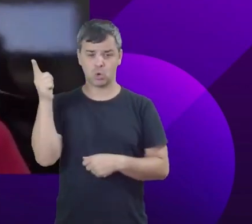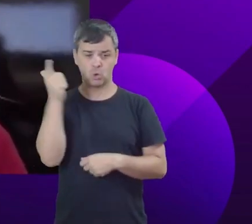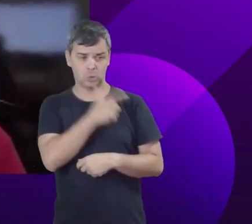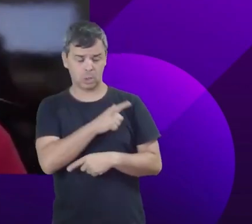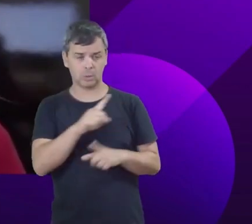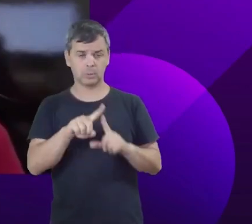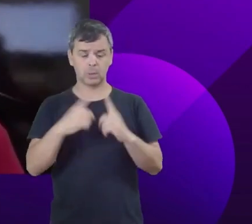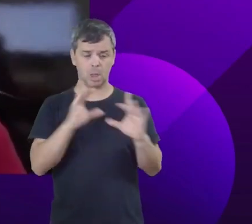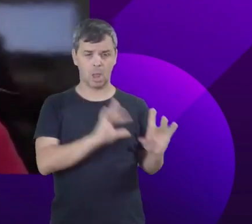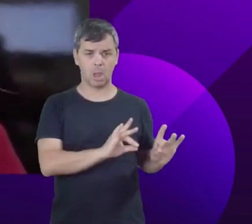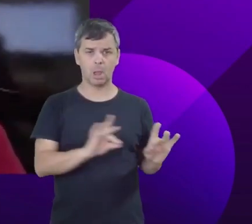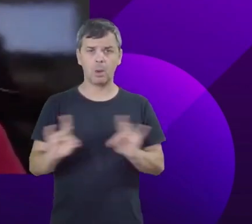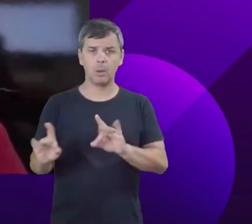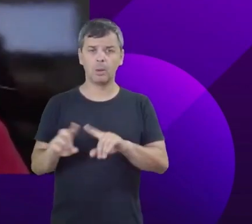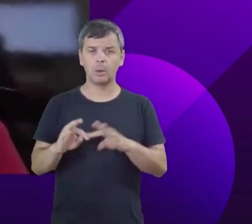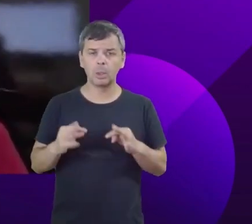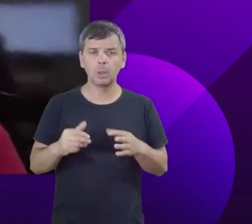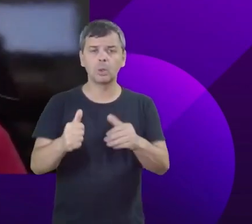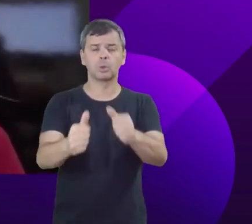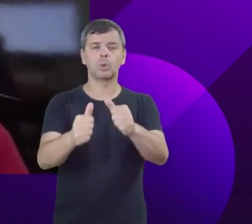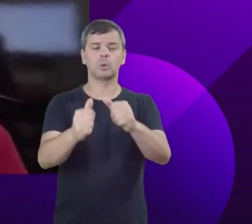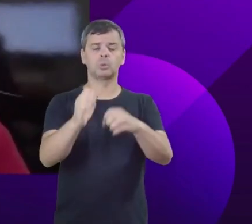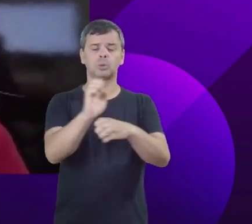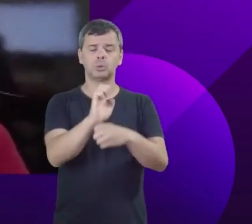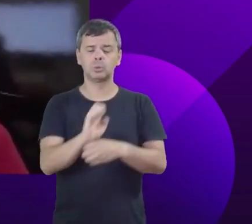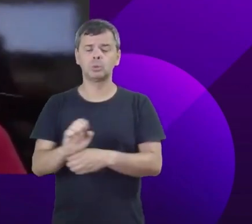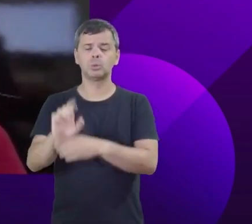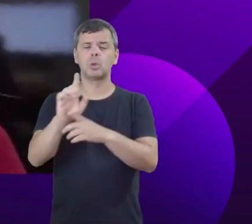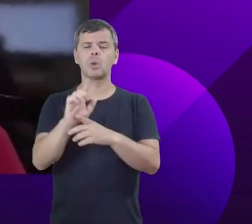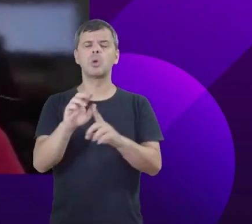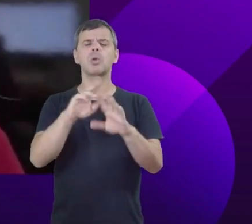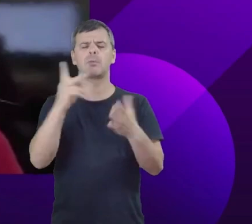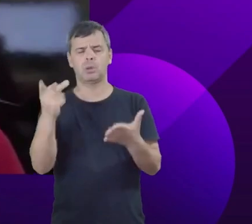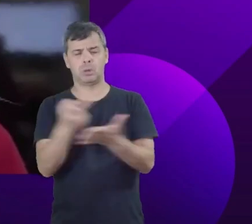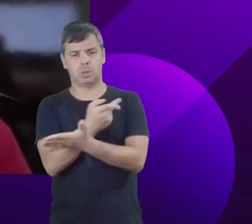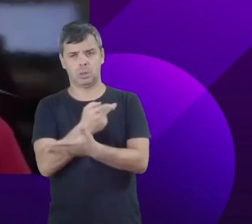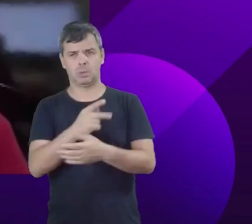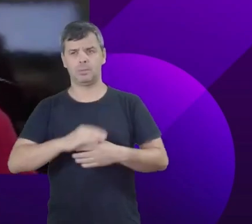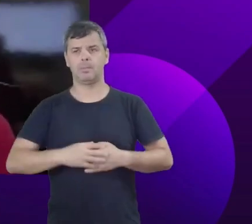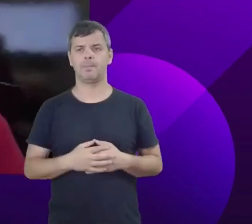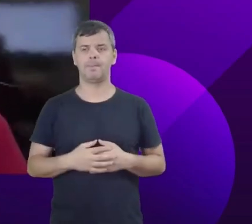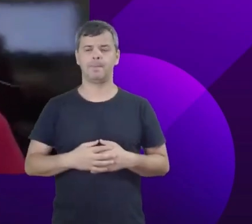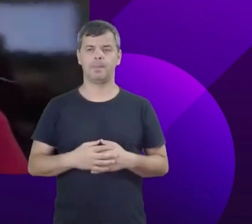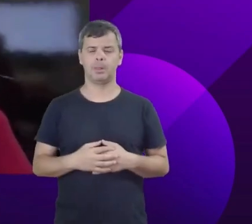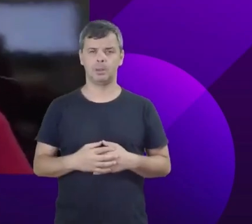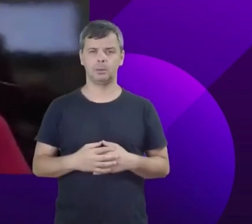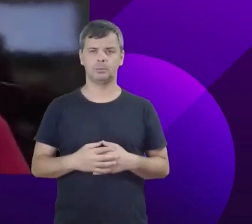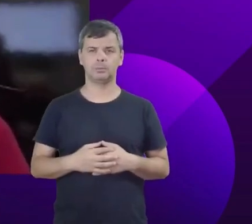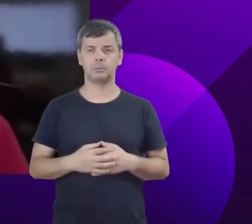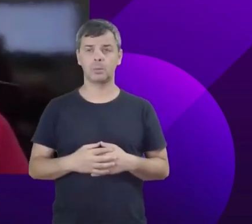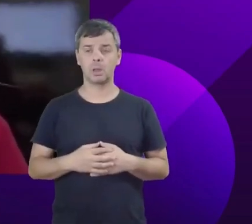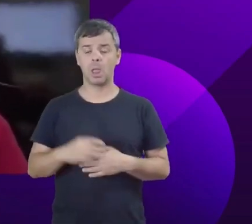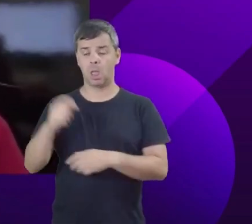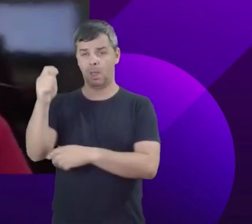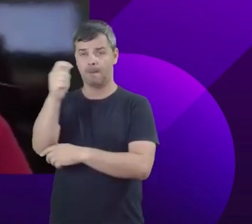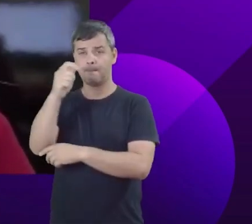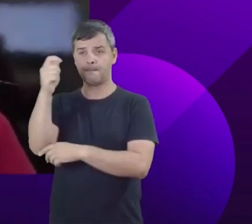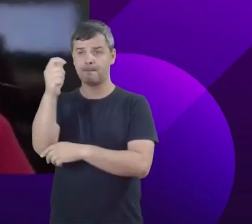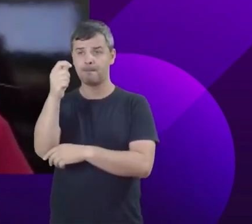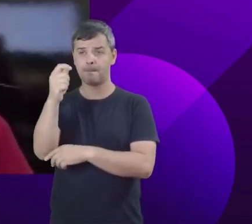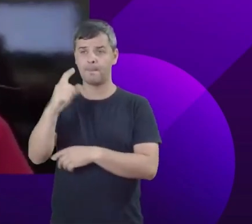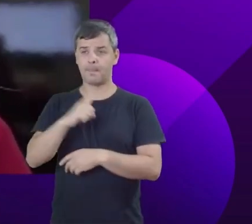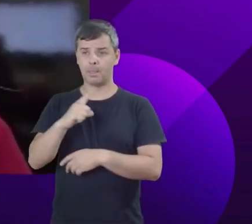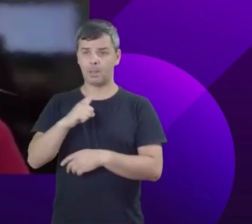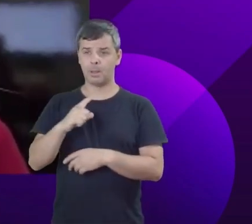também acompanhar, né, em todo o estado o que vem acontecendo. Em Porto Alegre, então, a gente teve,